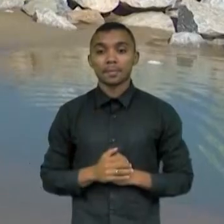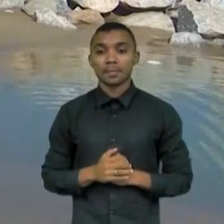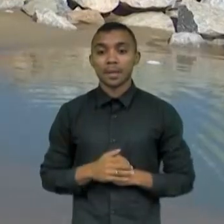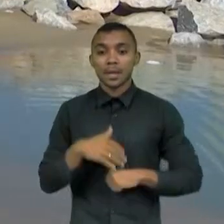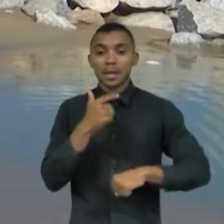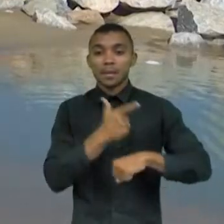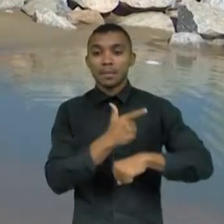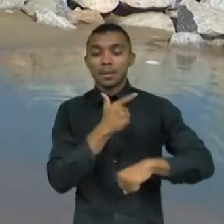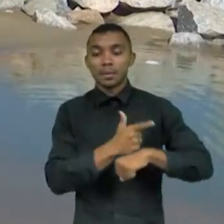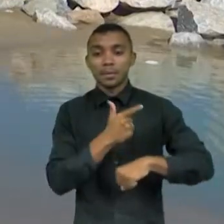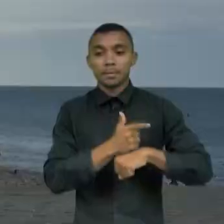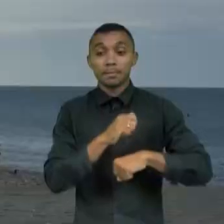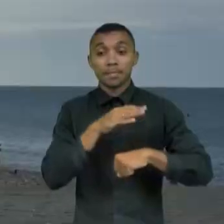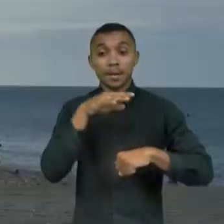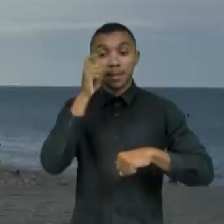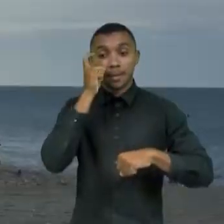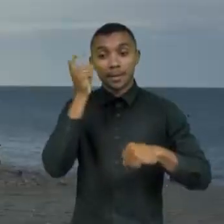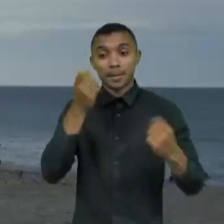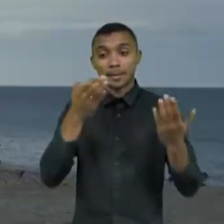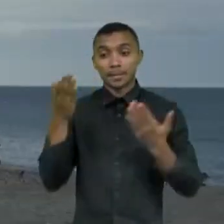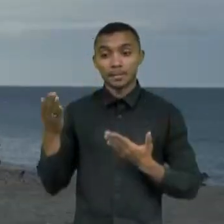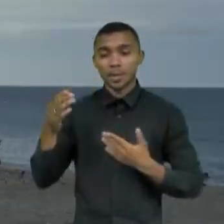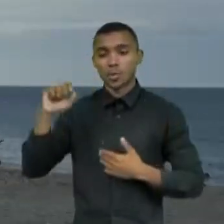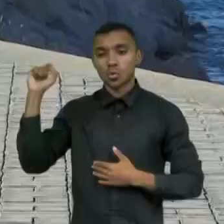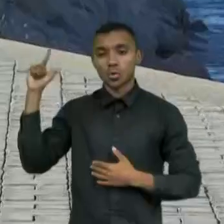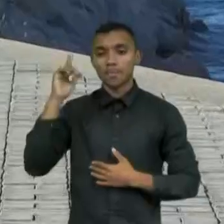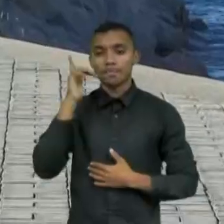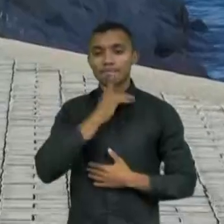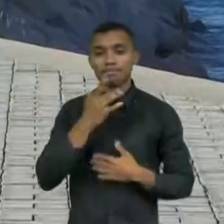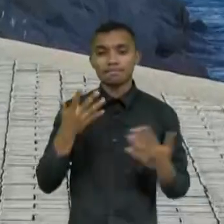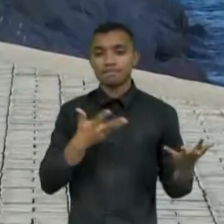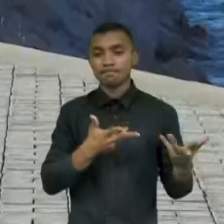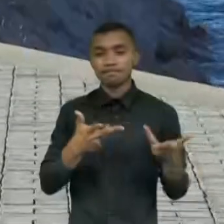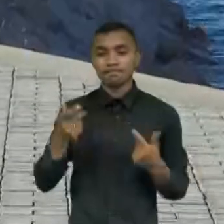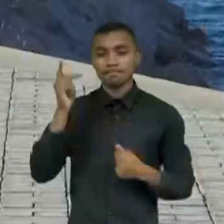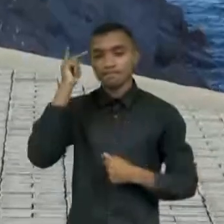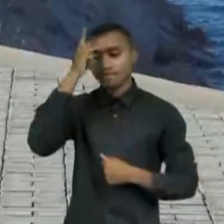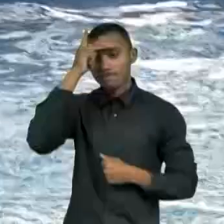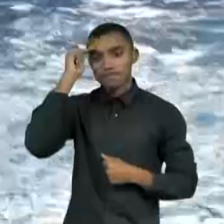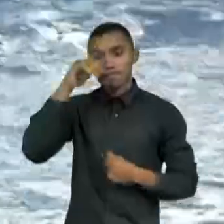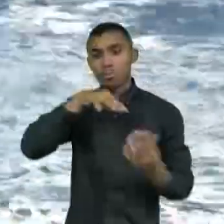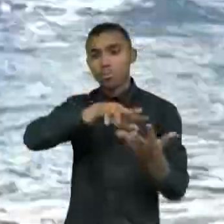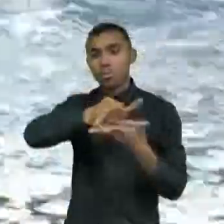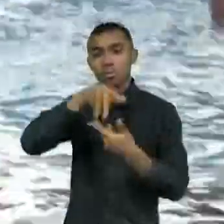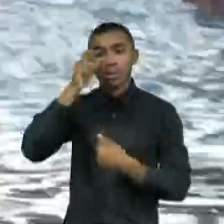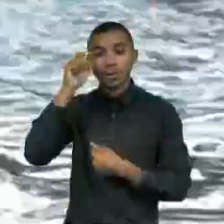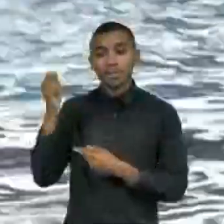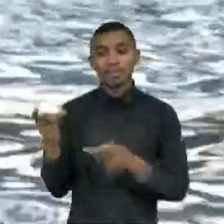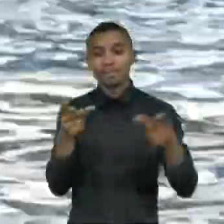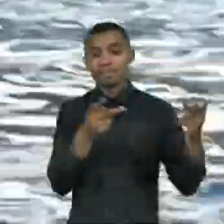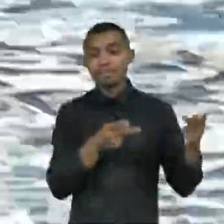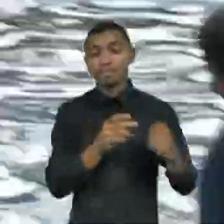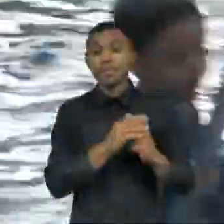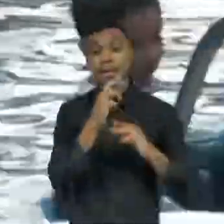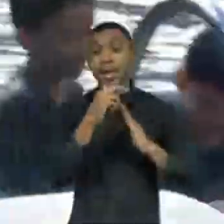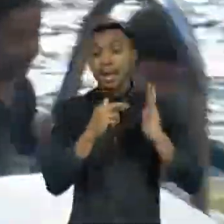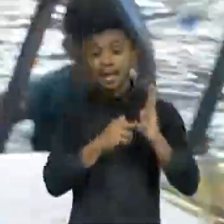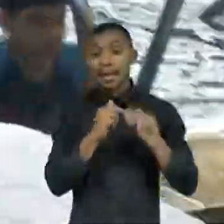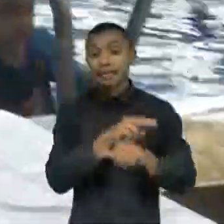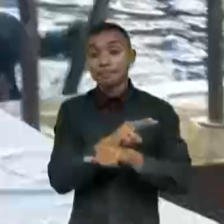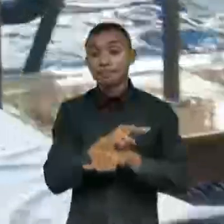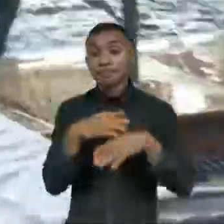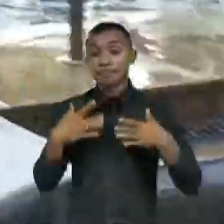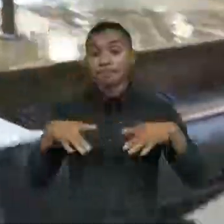mais procuradas do país. Um sol que atrai turistas de várias partes do mundo. Com o relaxamento das restrições